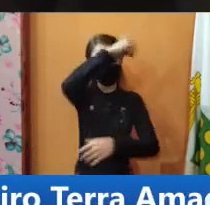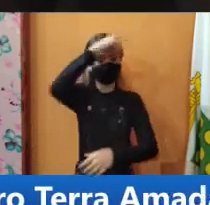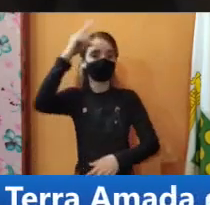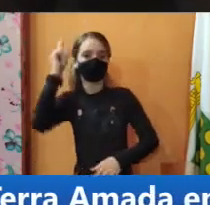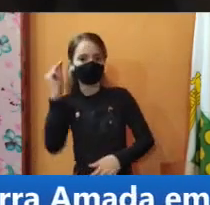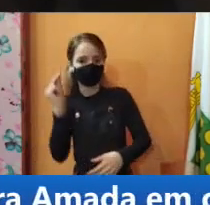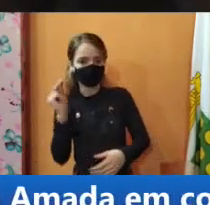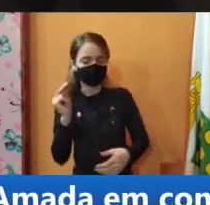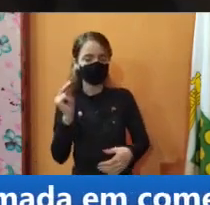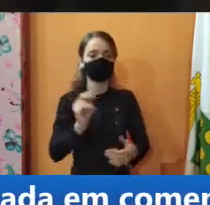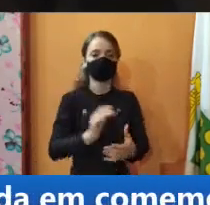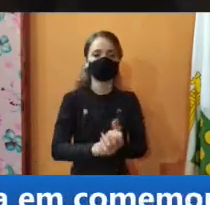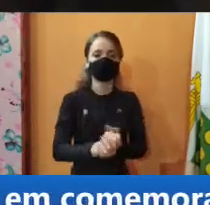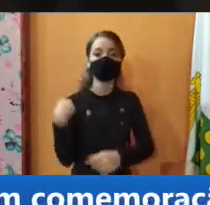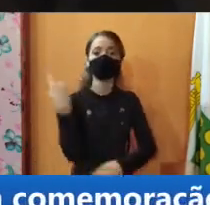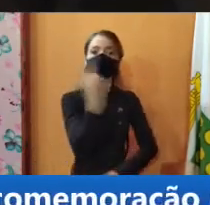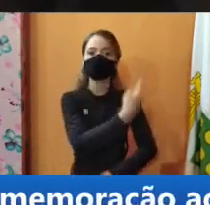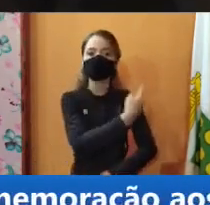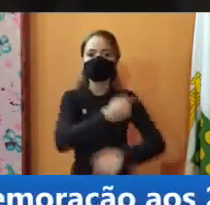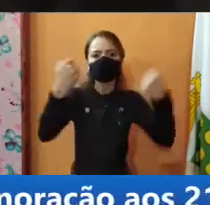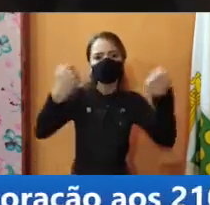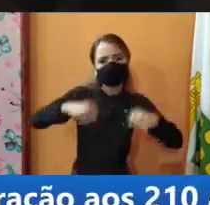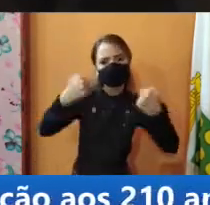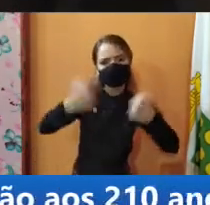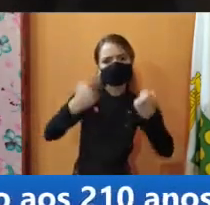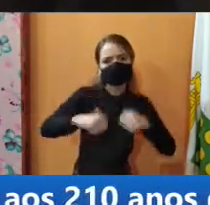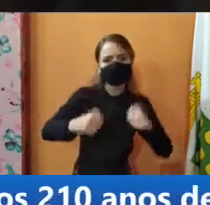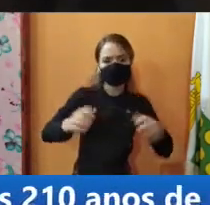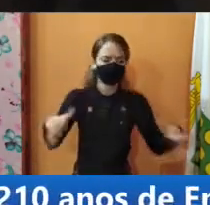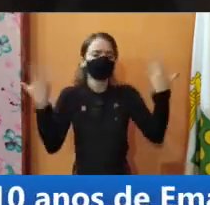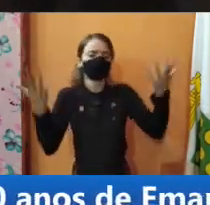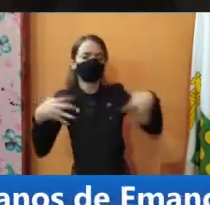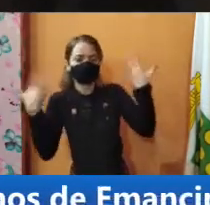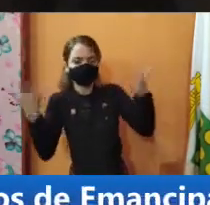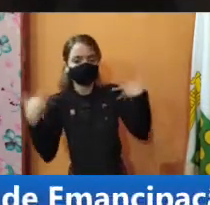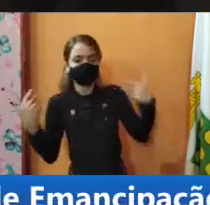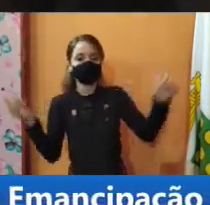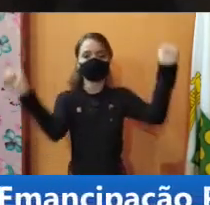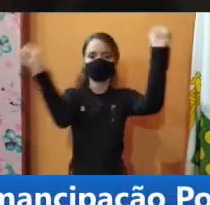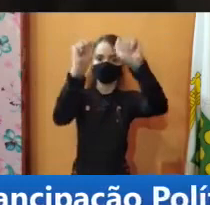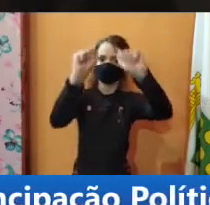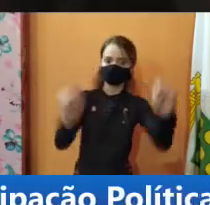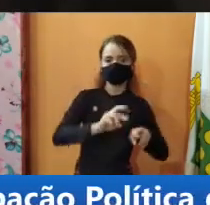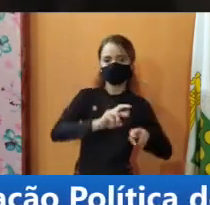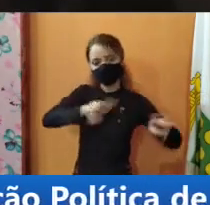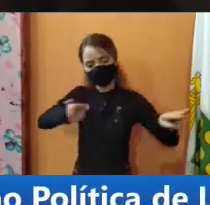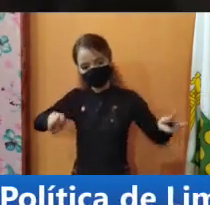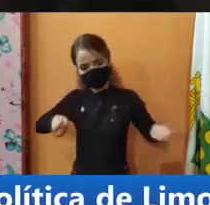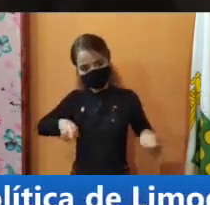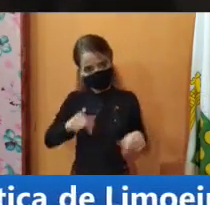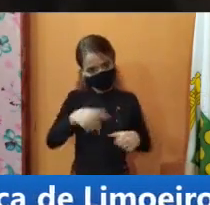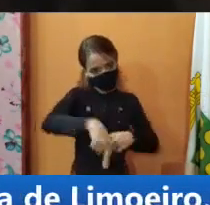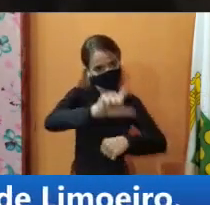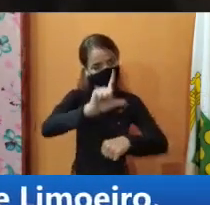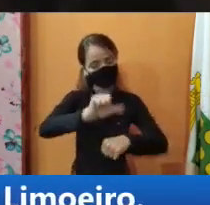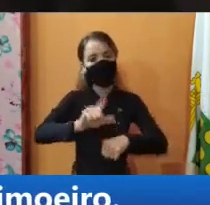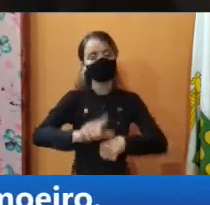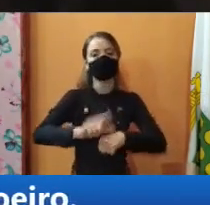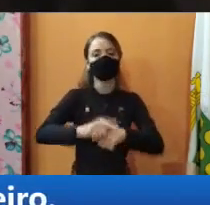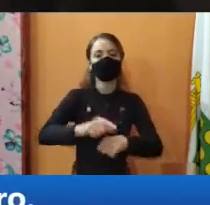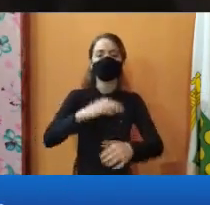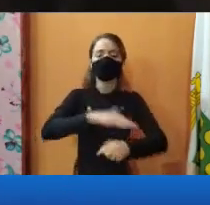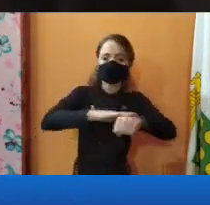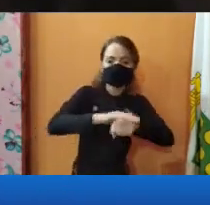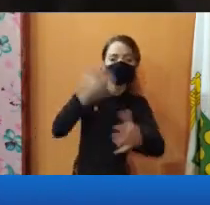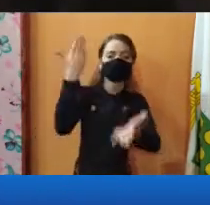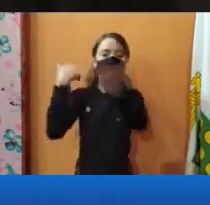é que nós é que precisamos contagiar. Então, são os artistas, né, George? A gente já conversava isso lá atrás.